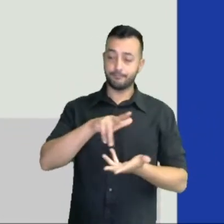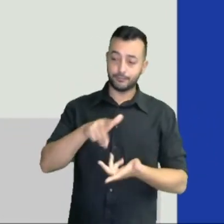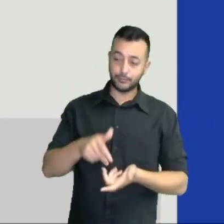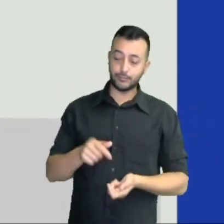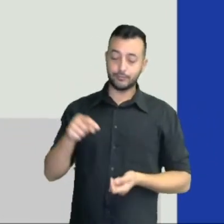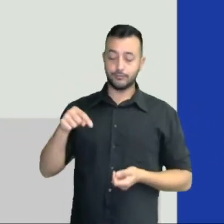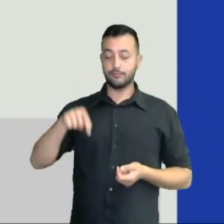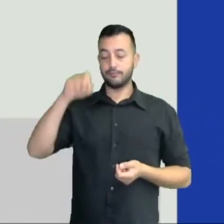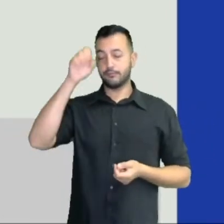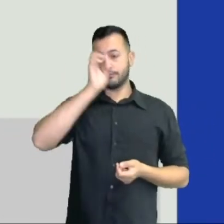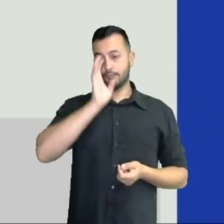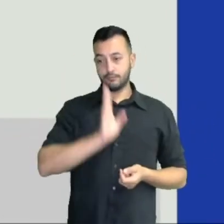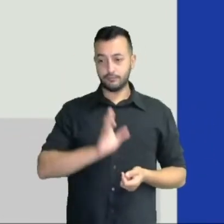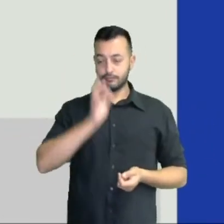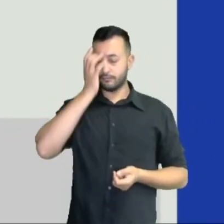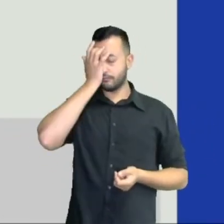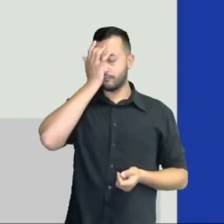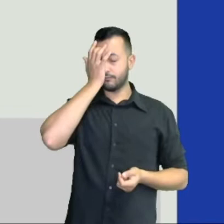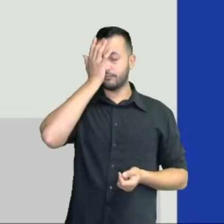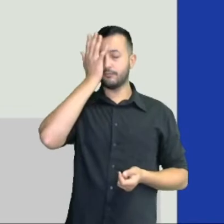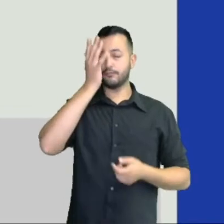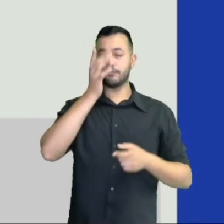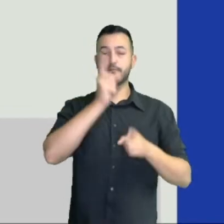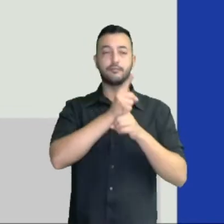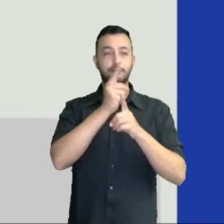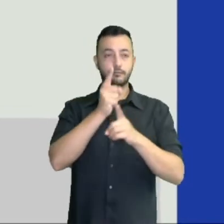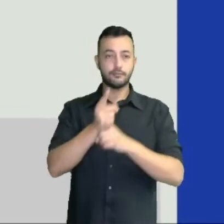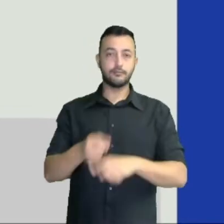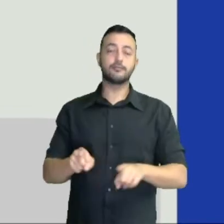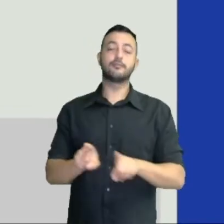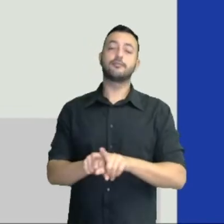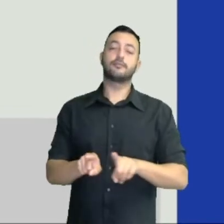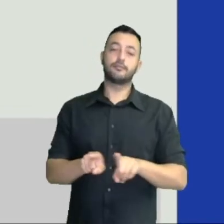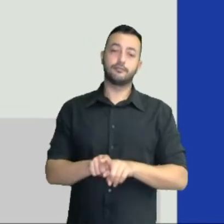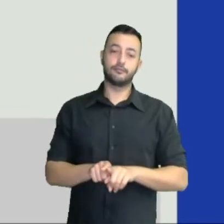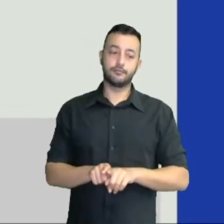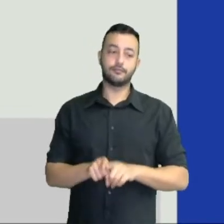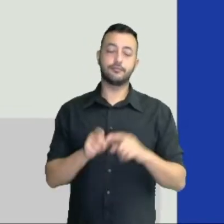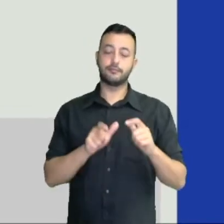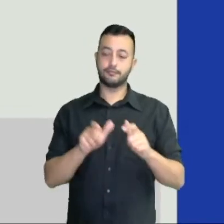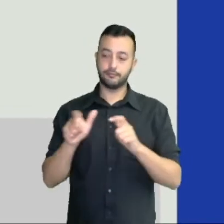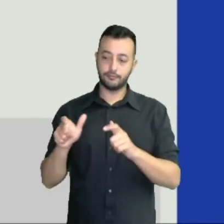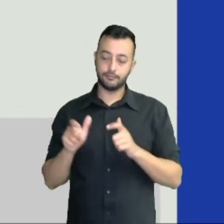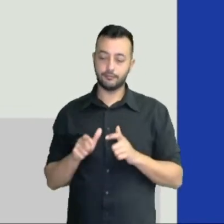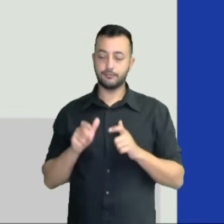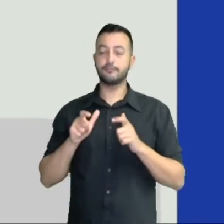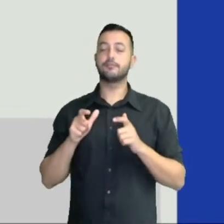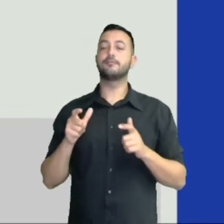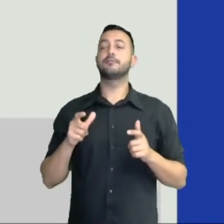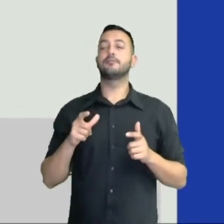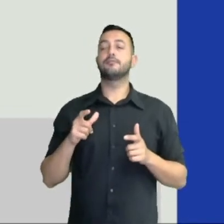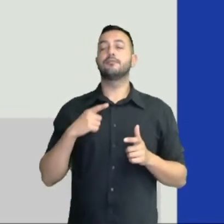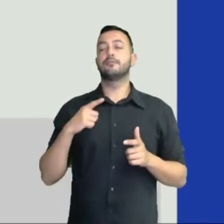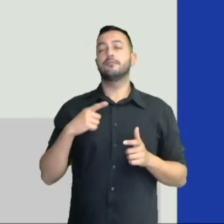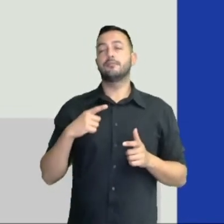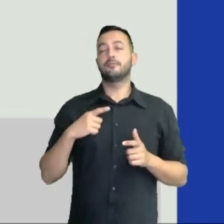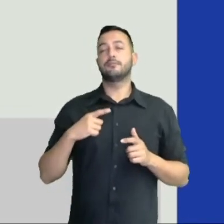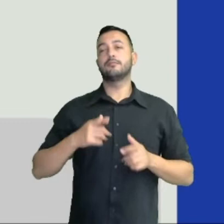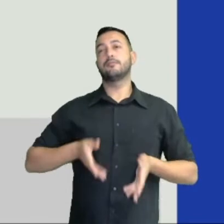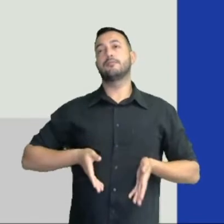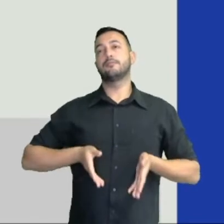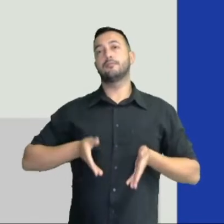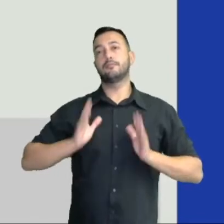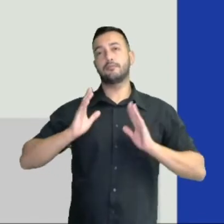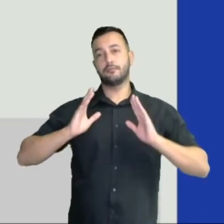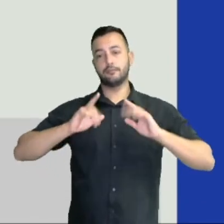Brasil é muito fácil também encontrar nessa região, né, em regiões onde você tem